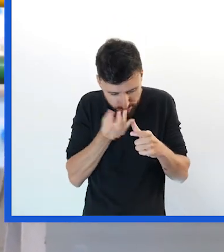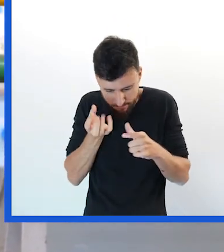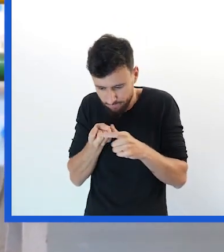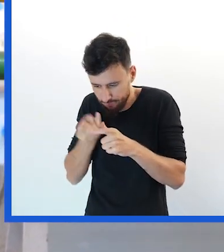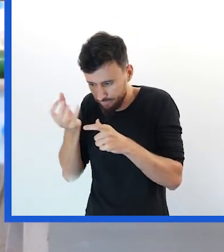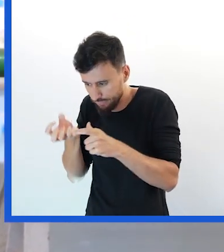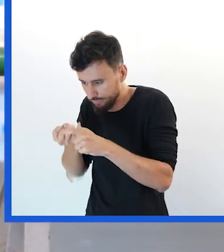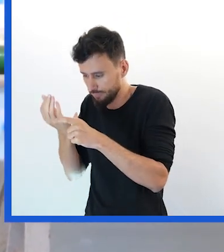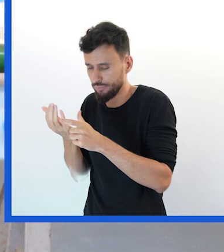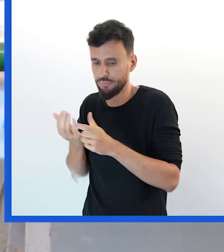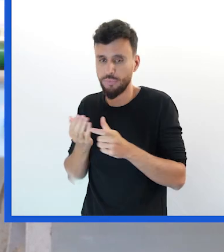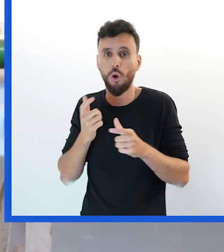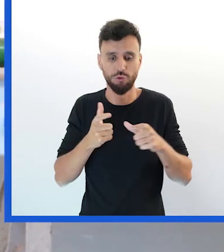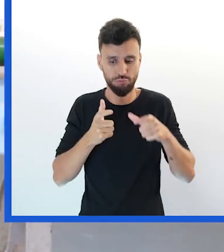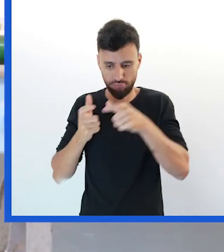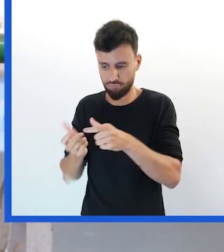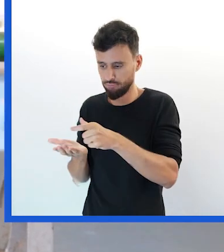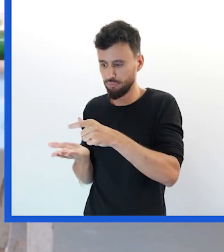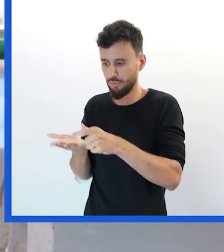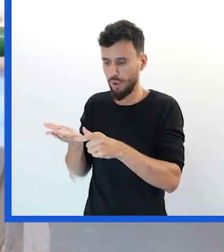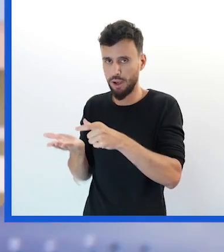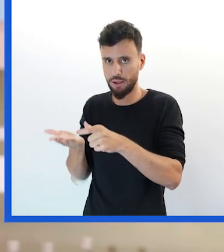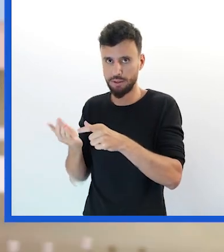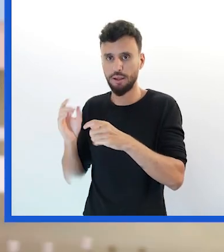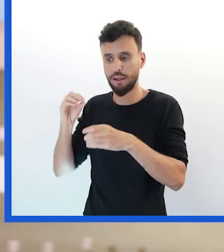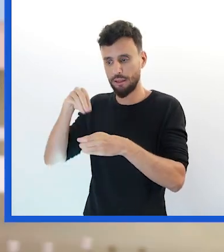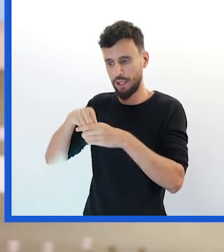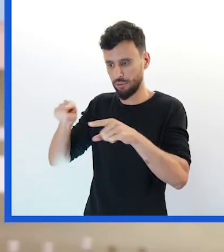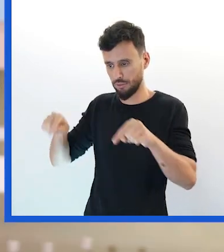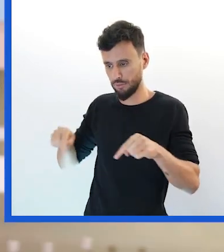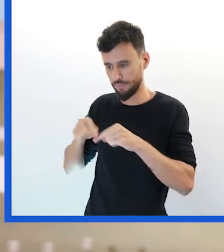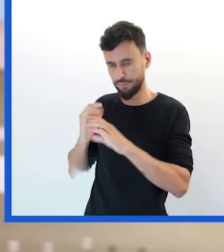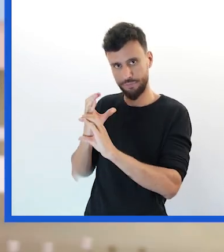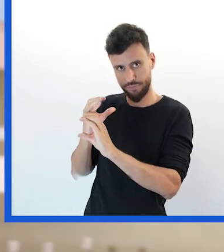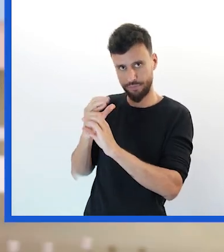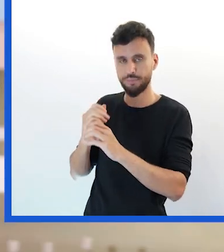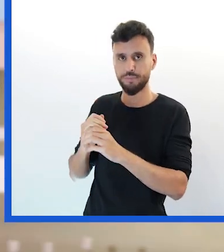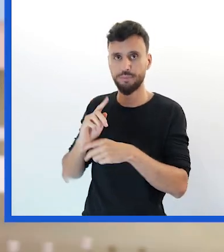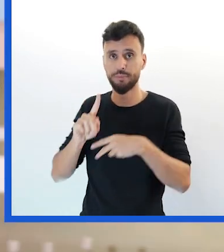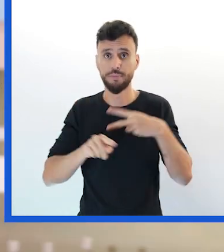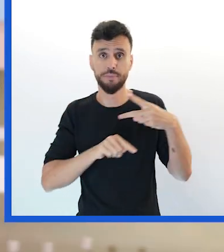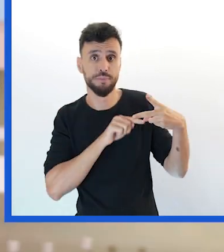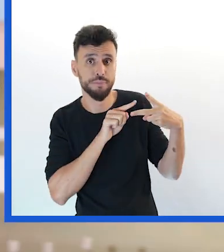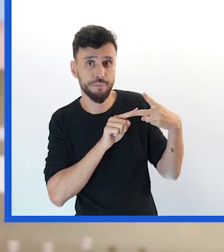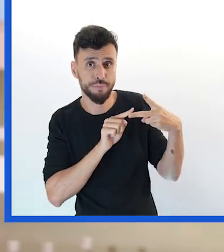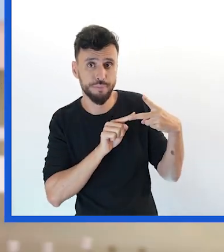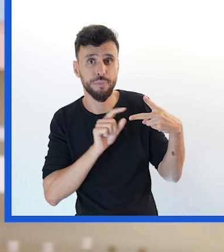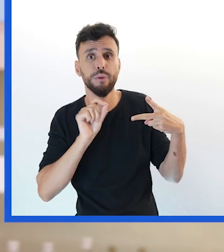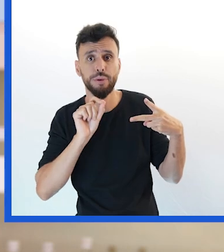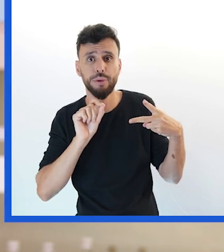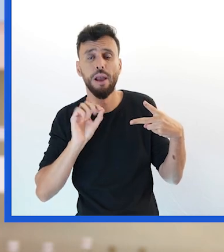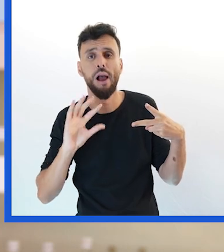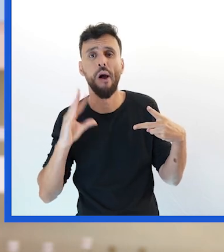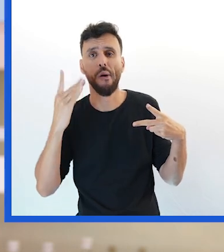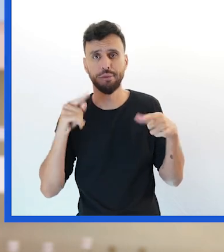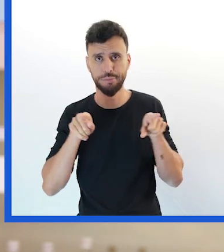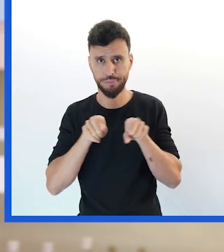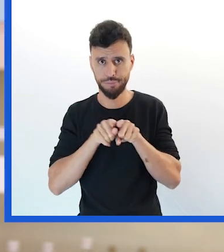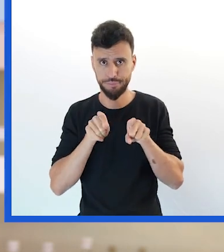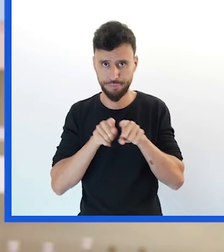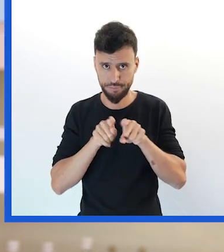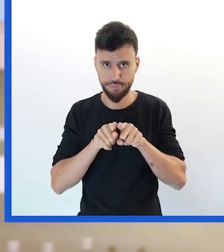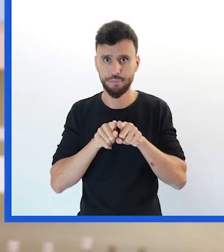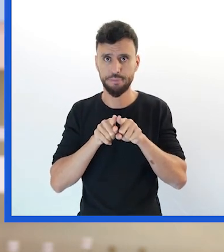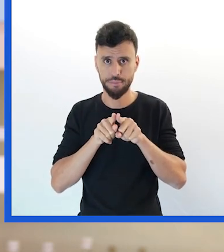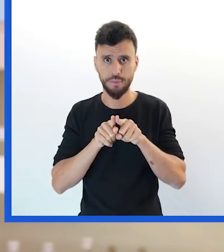balança analítica disponível no seu laboratório. Do outro lado, o que nós temos é que, para amostras com elevada concentração de